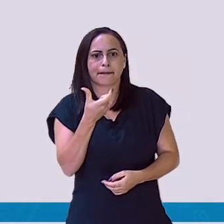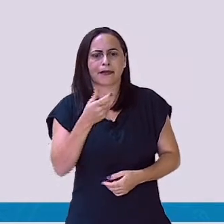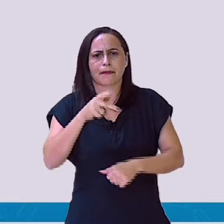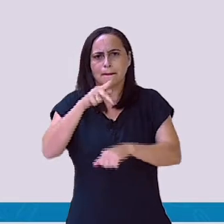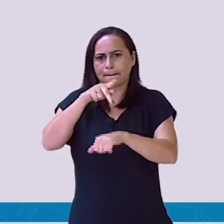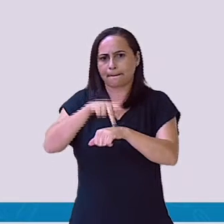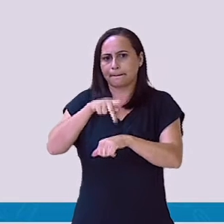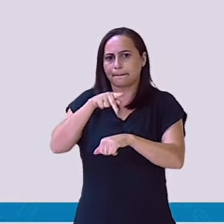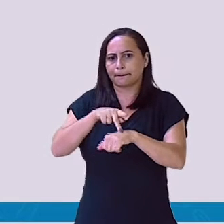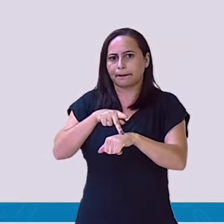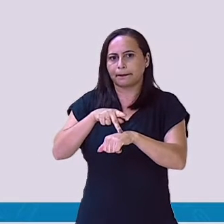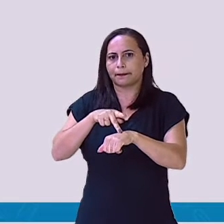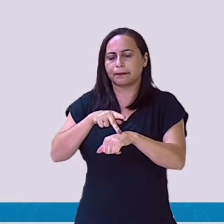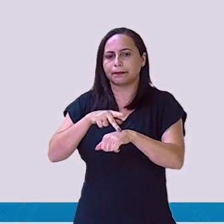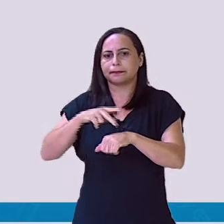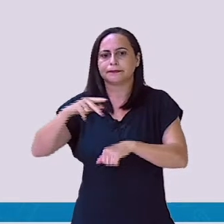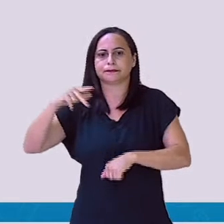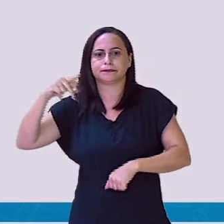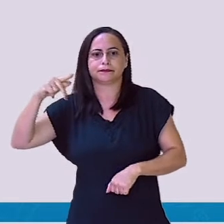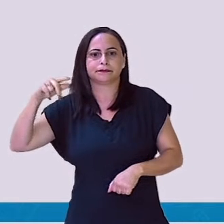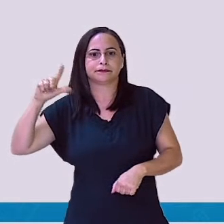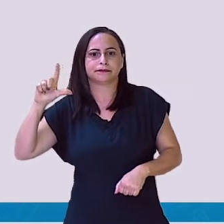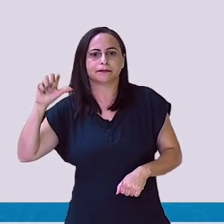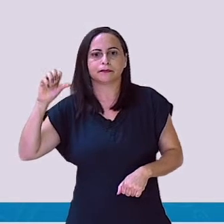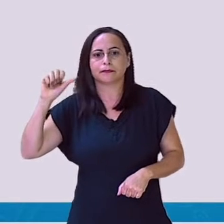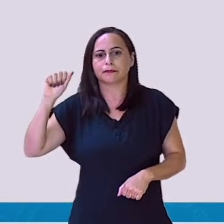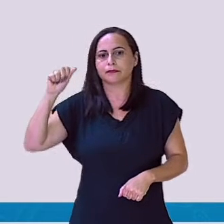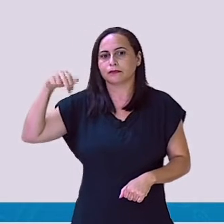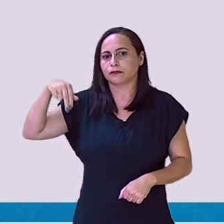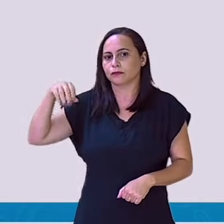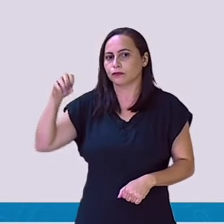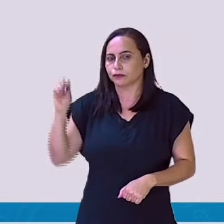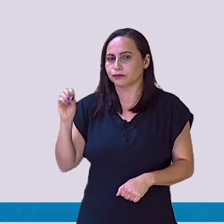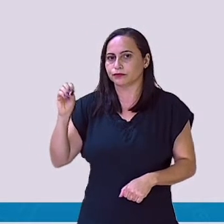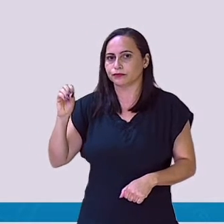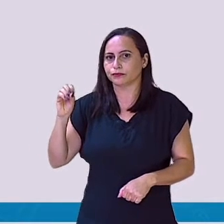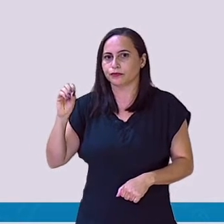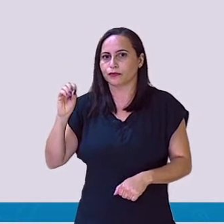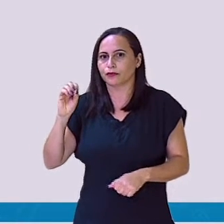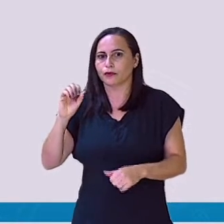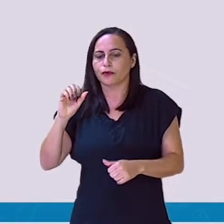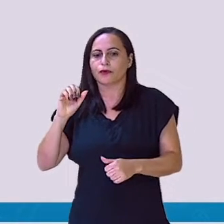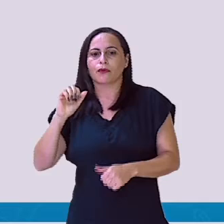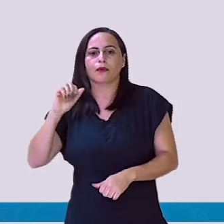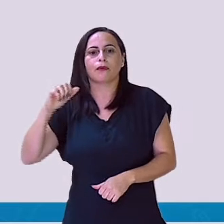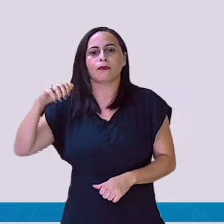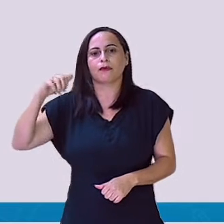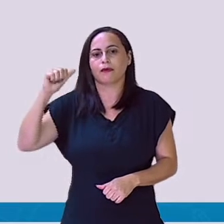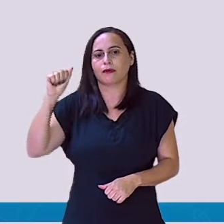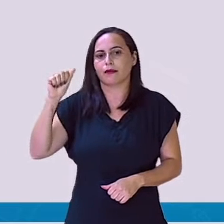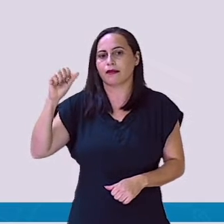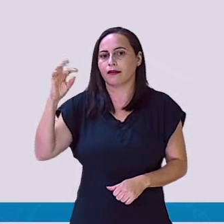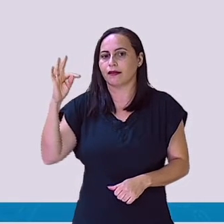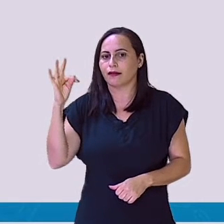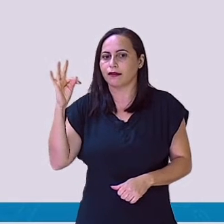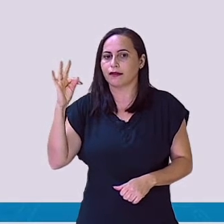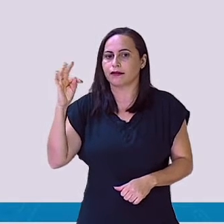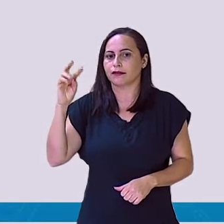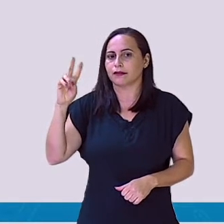plano, atleta, crise. Onde estão os encontros consonantais ali?